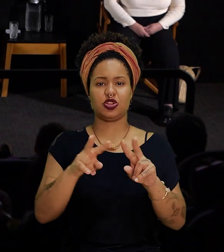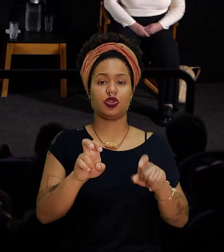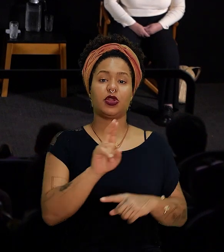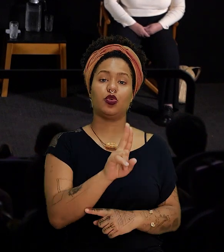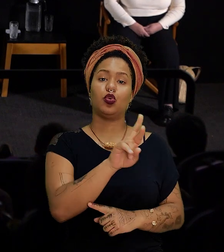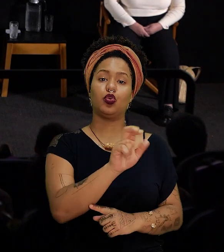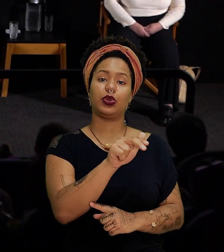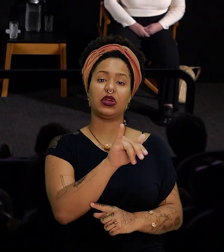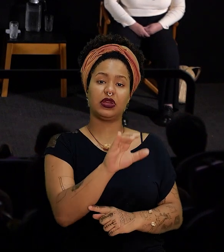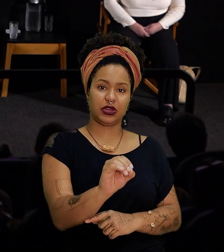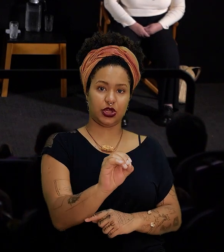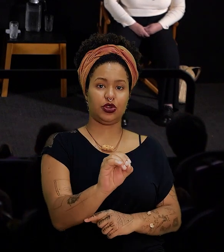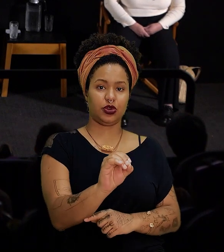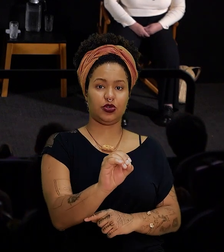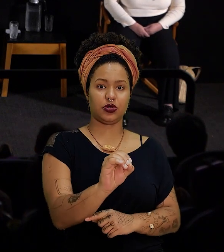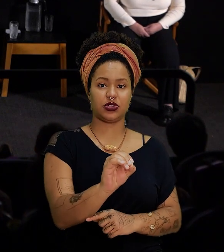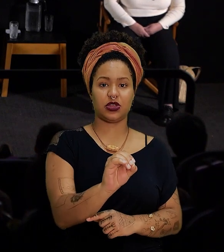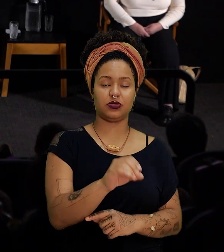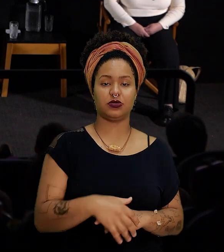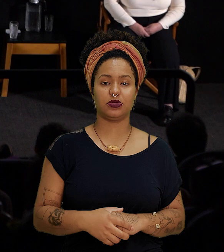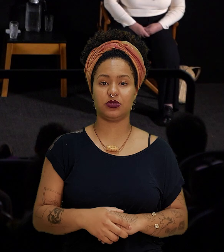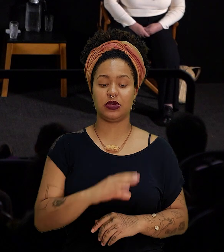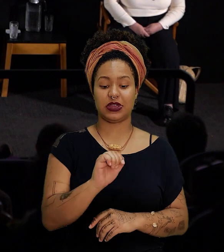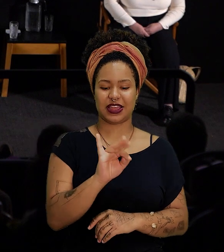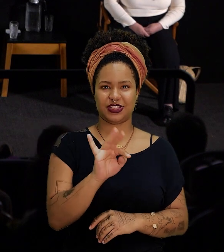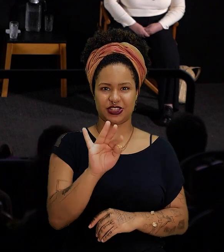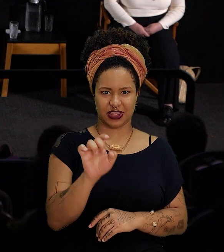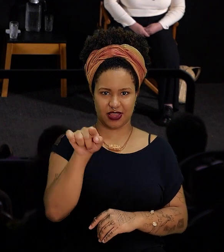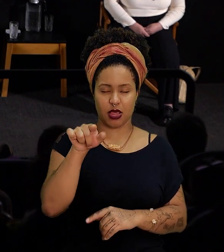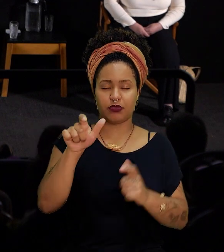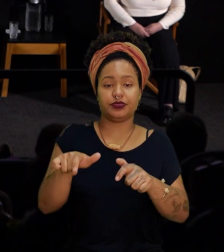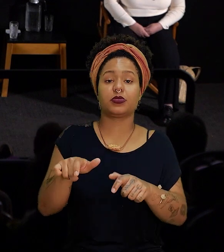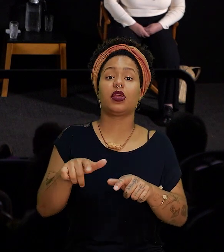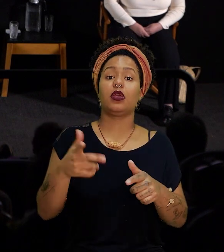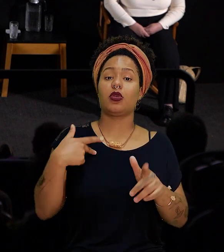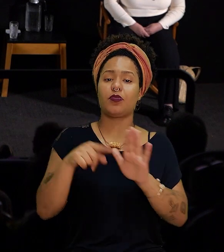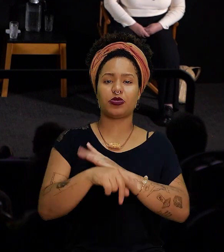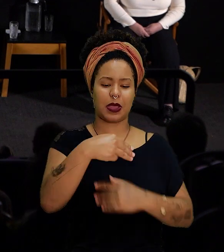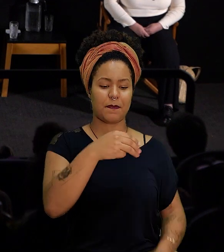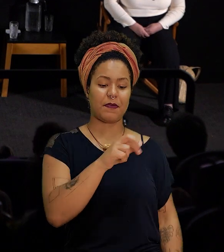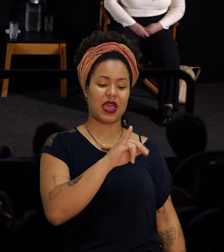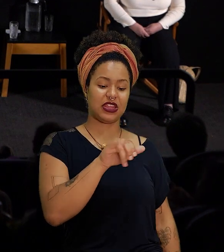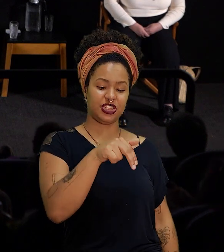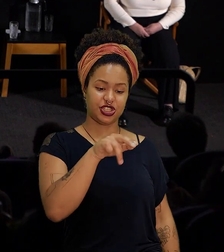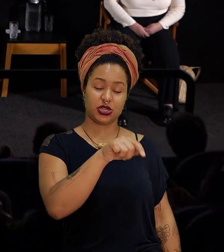urânio em Caetité, né? Eu queria perguntar para a Marijane, né? A energia